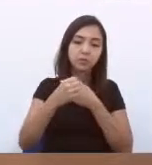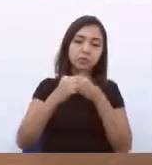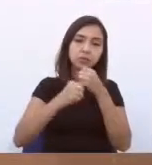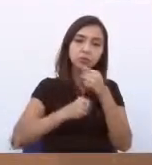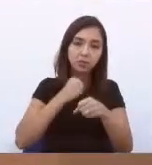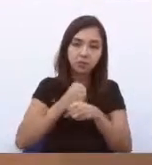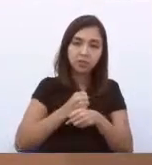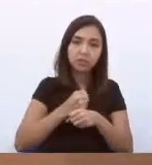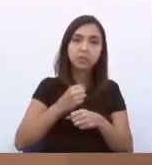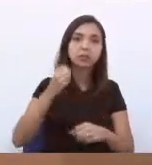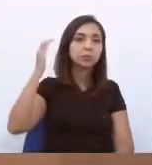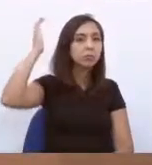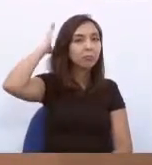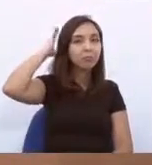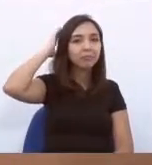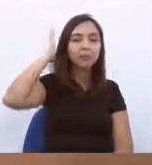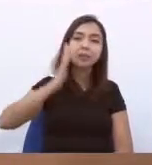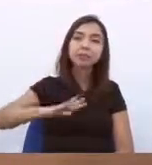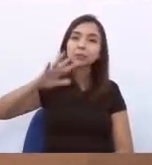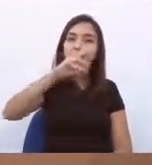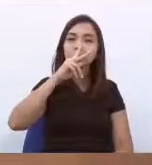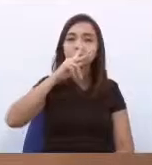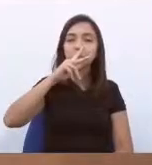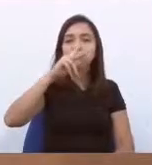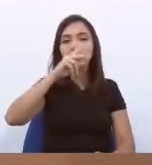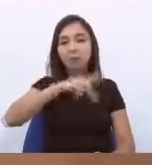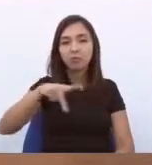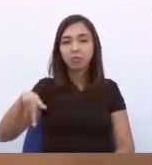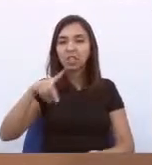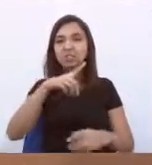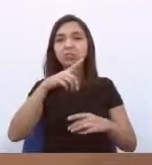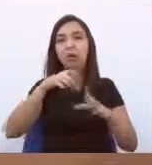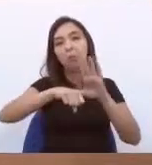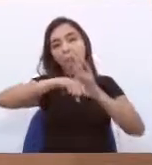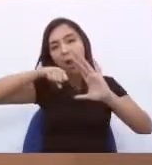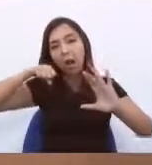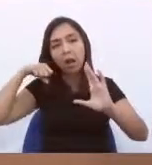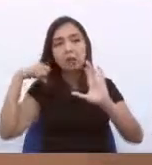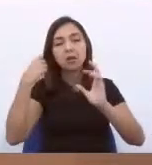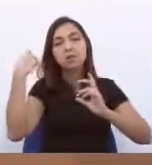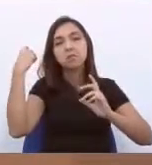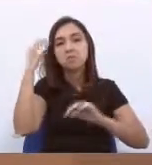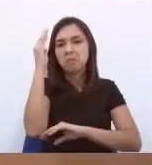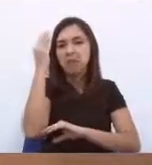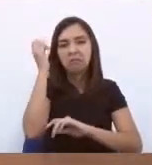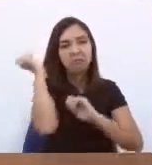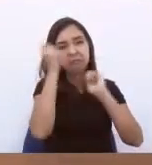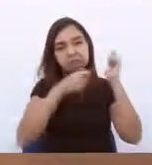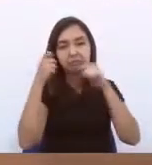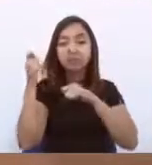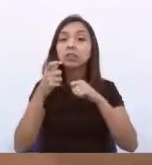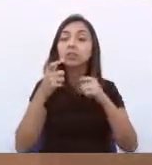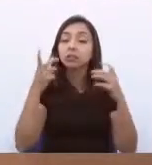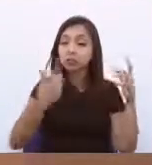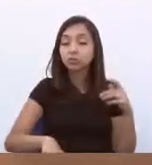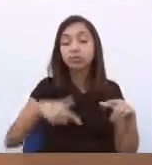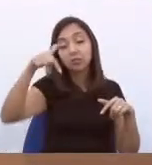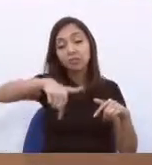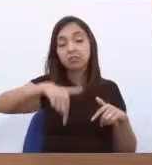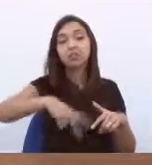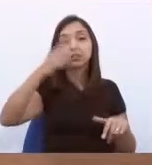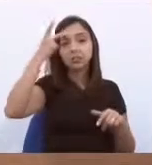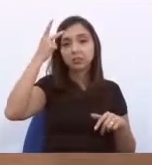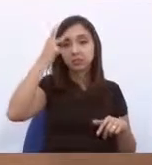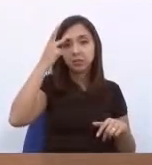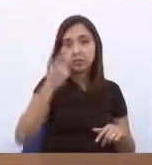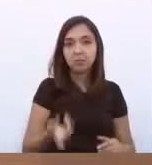Paraná, pancada nos professores, agora no final do ano, aqui em São Paulo, pancada nos alunos. Então, essa pedagogia